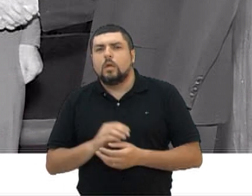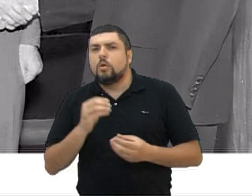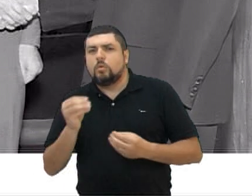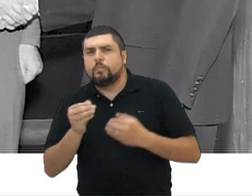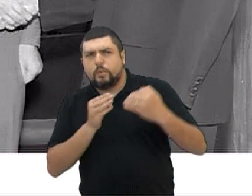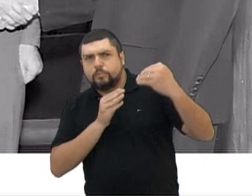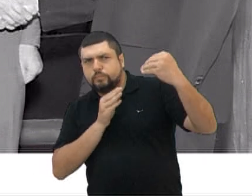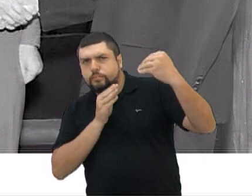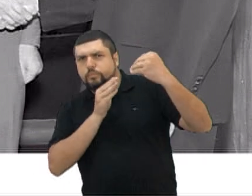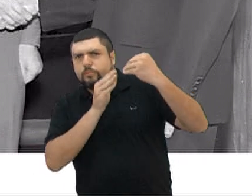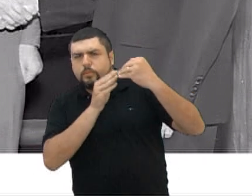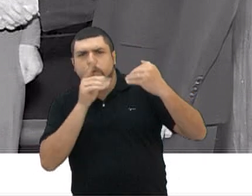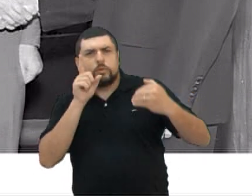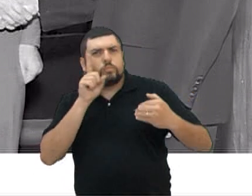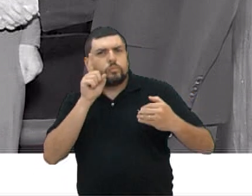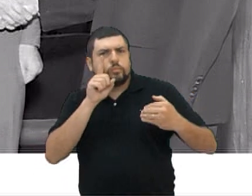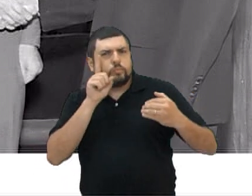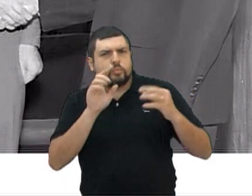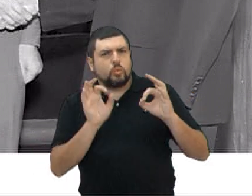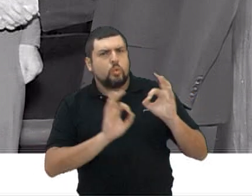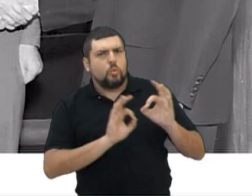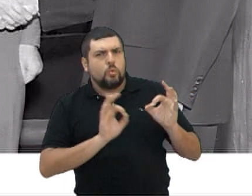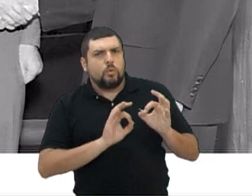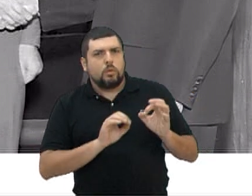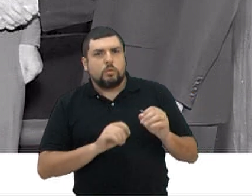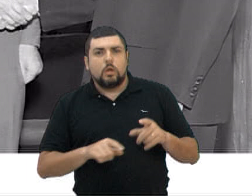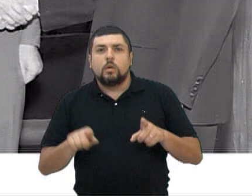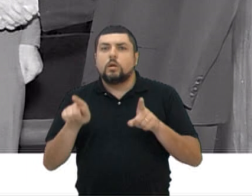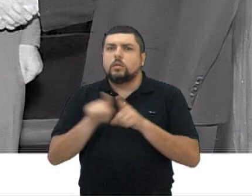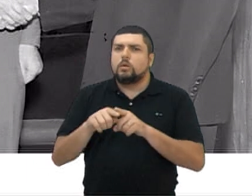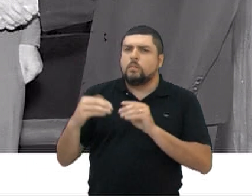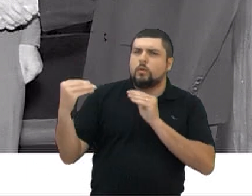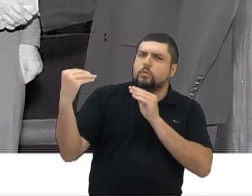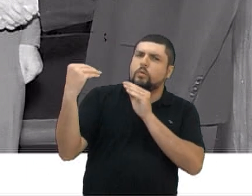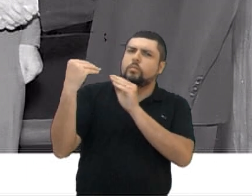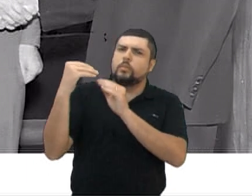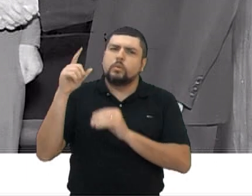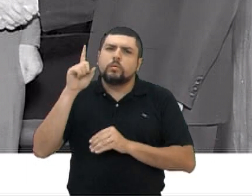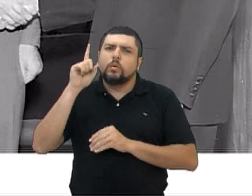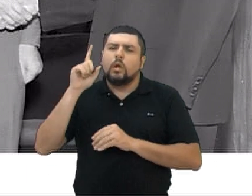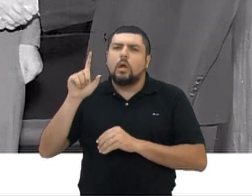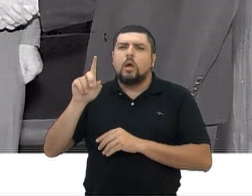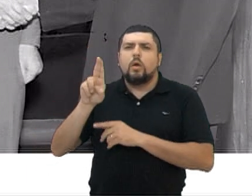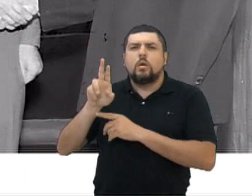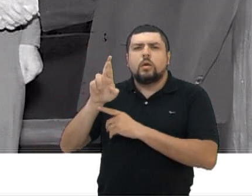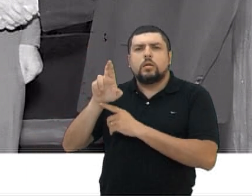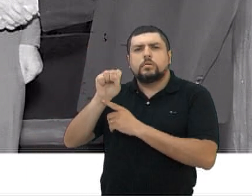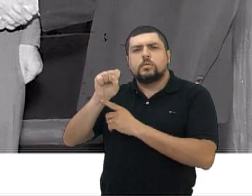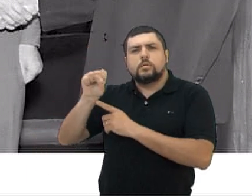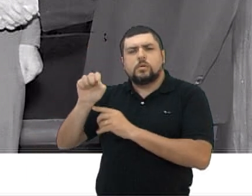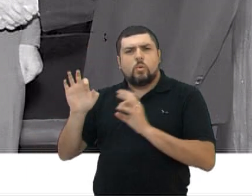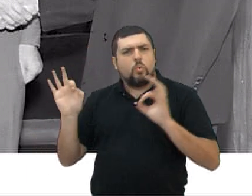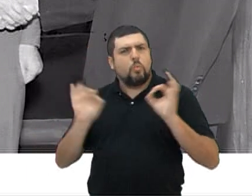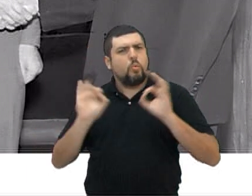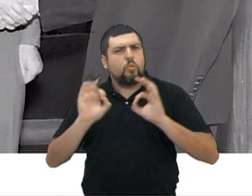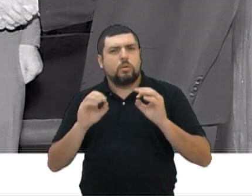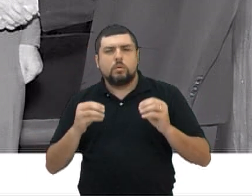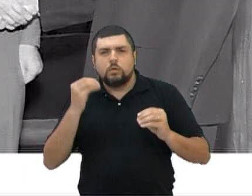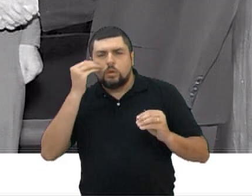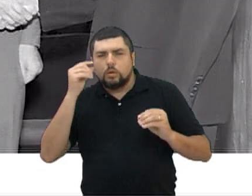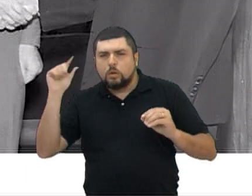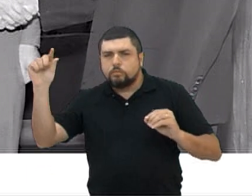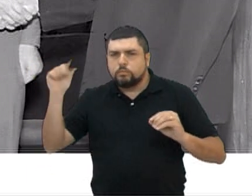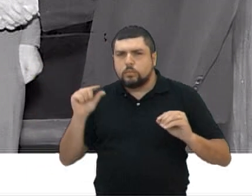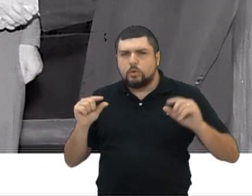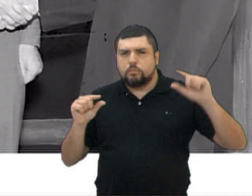aos Estados Unidos e a não adotar um alinhamento nem aos Estados Unidos e nem à União Soviética, tentando equilibrar essas tensões